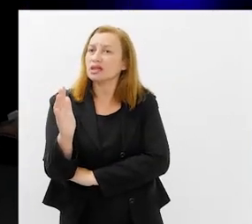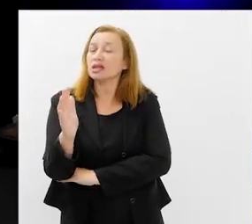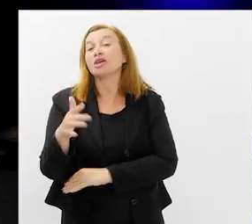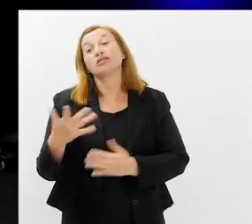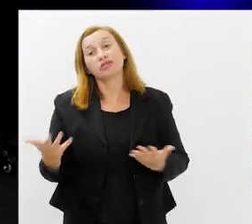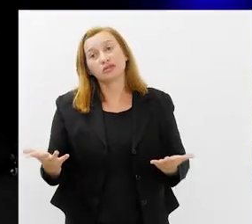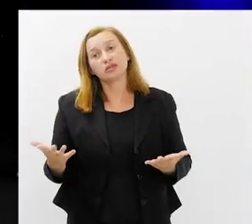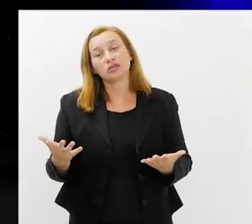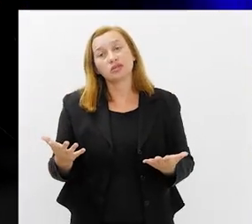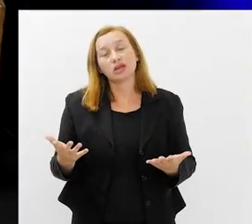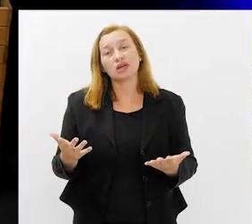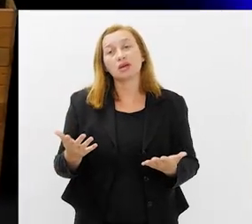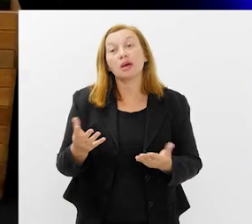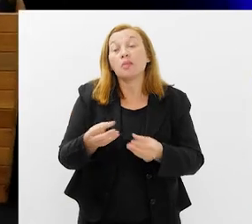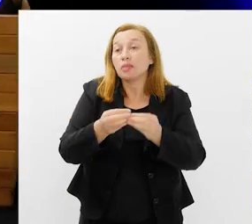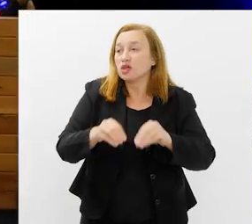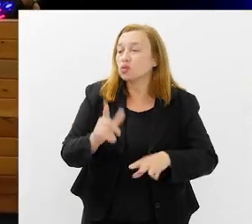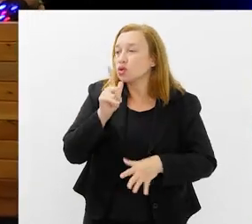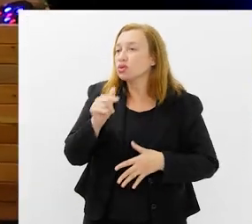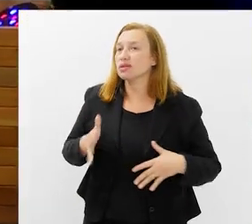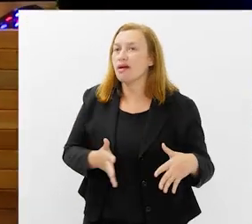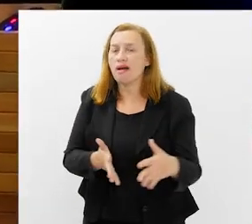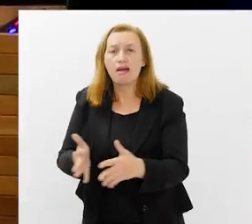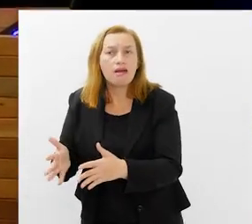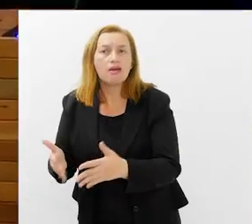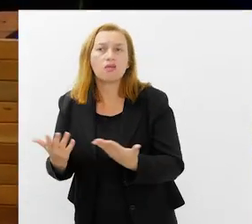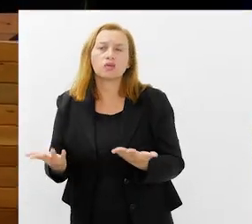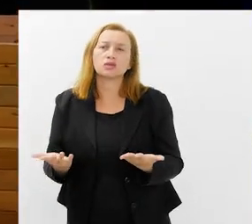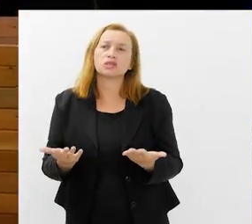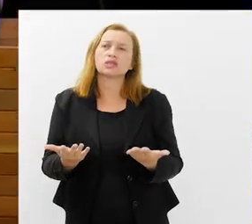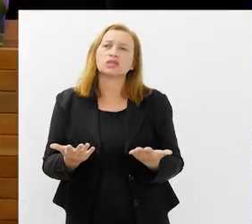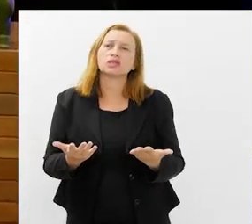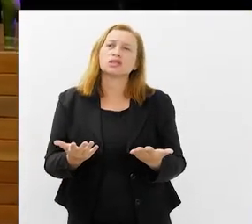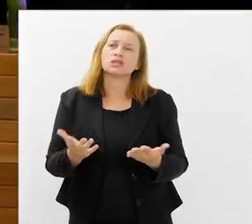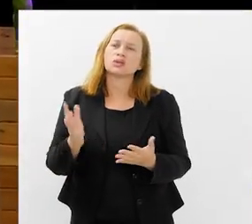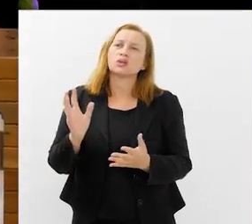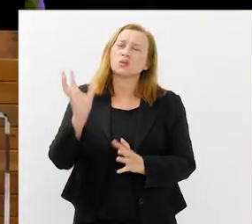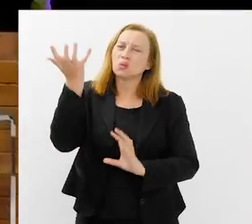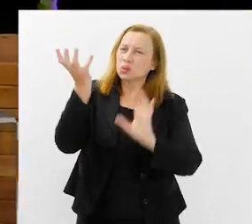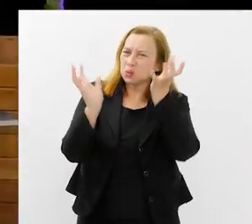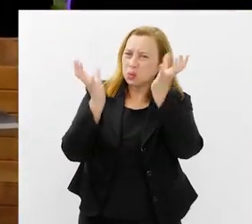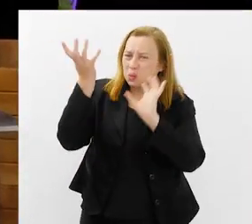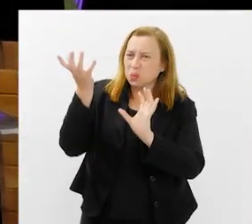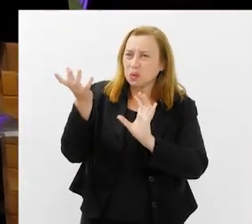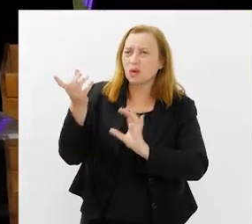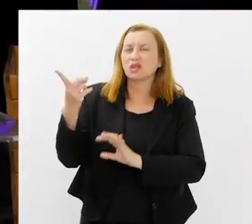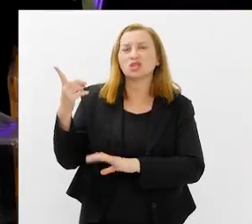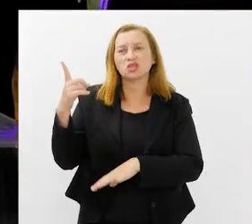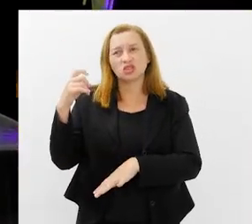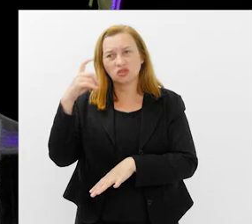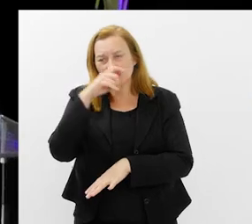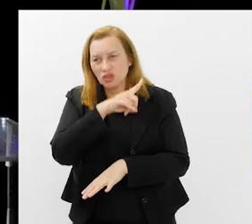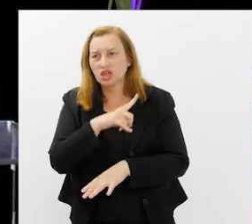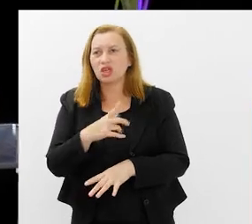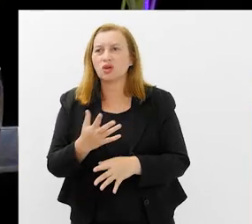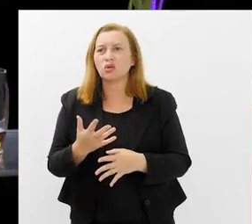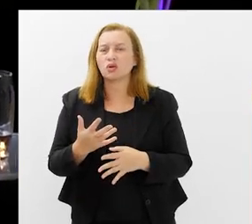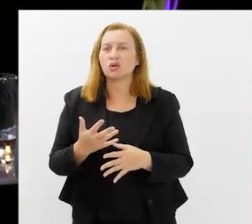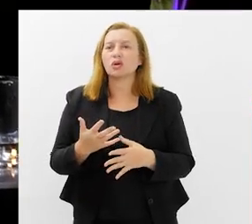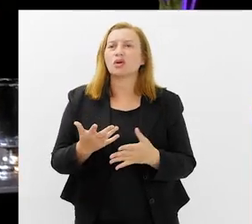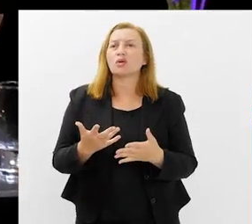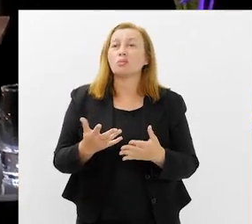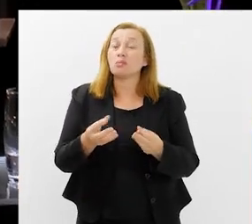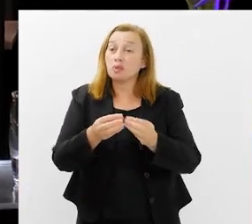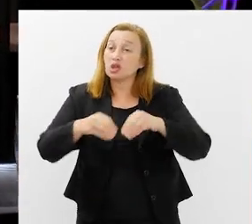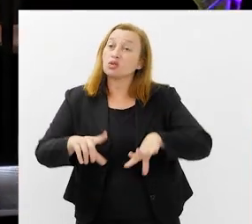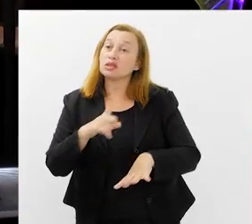de assoreamento de rios, você tem uma situação de um clima menos ameno e, portanto, um